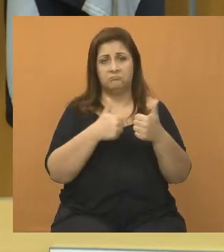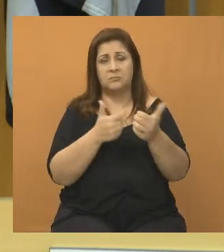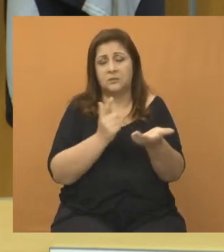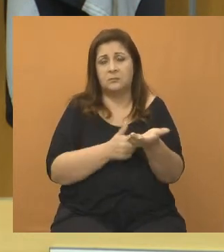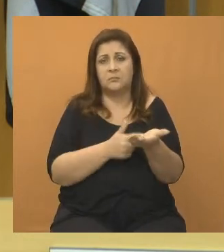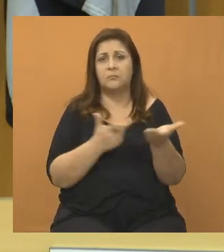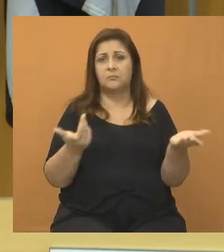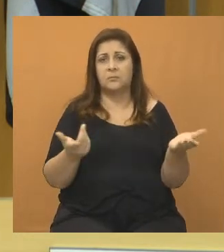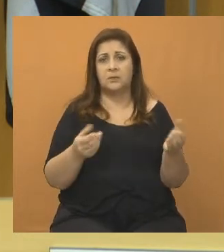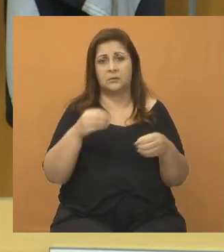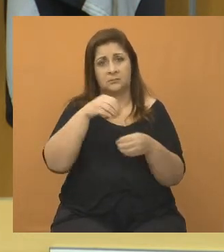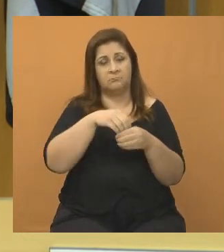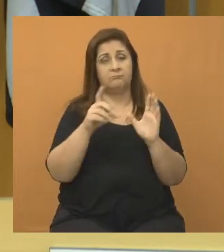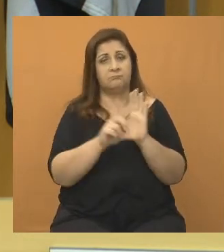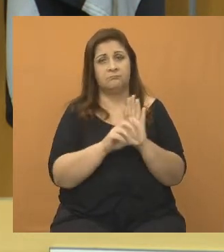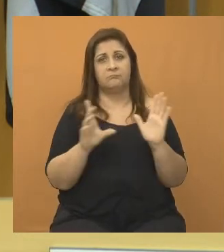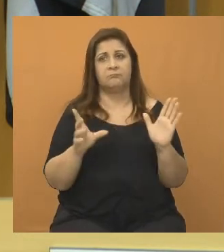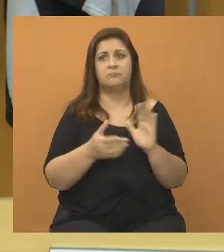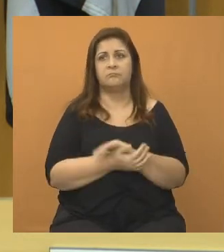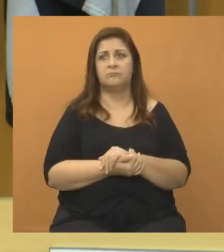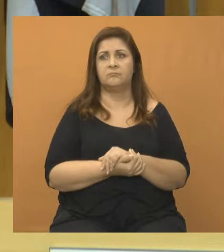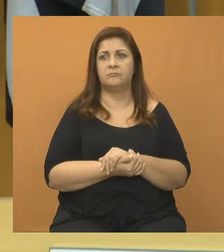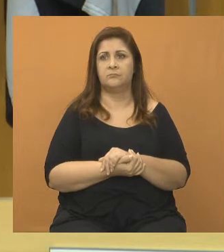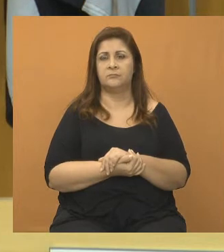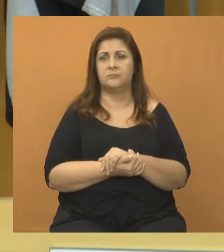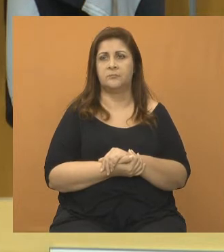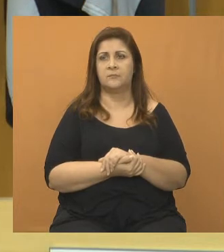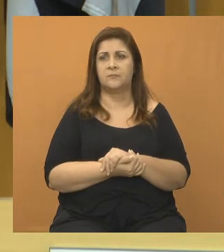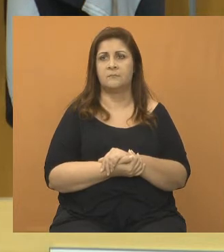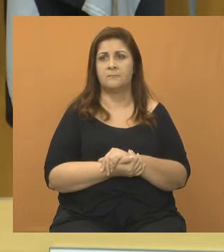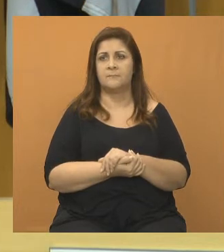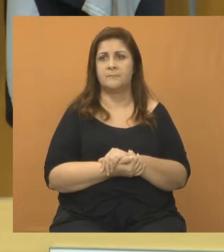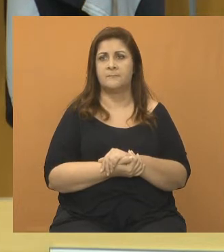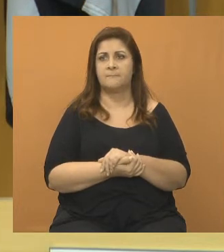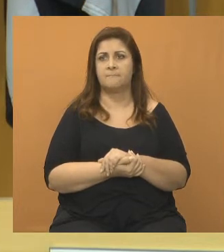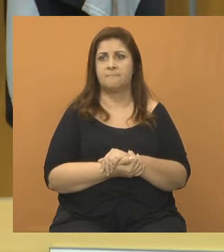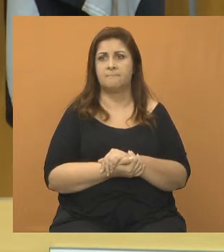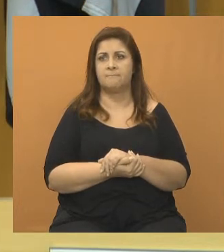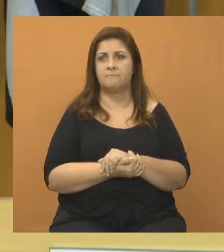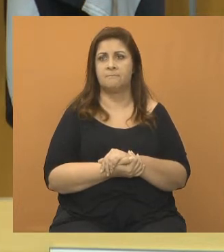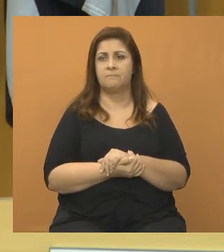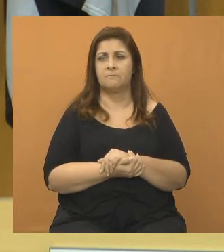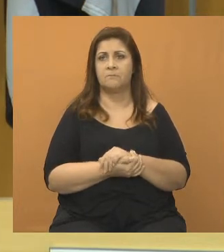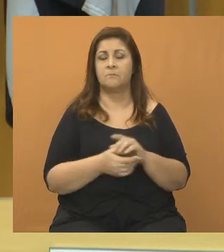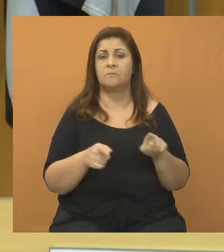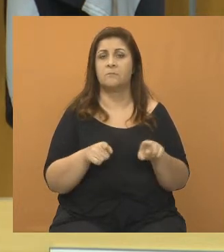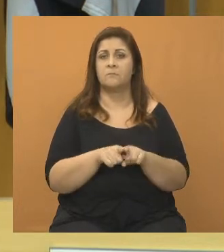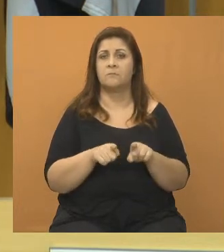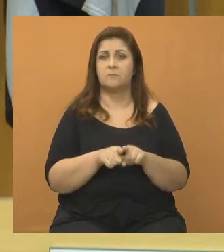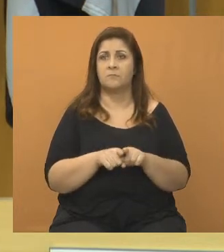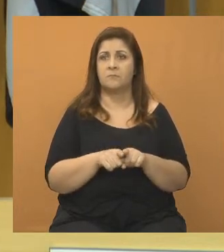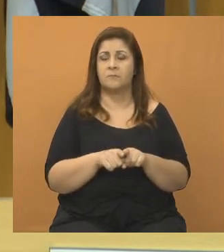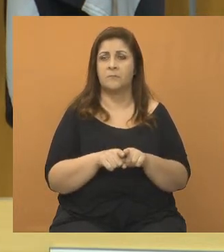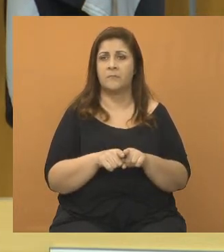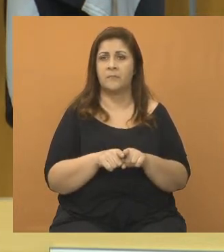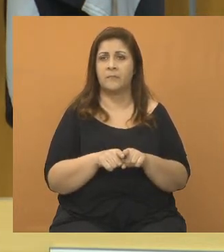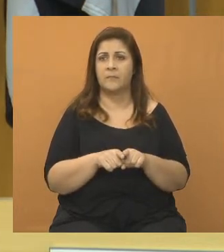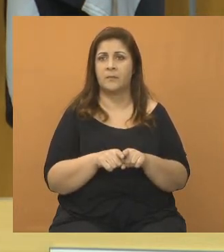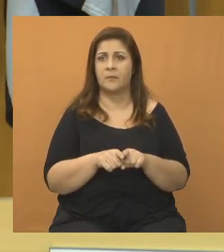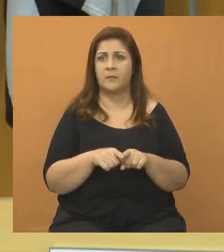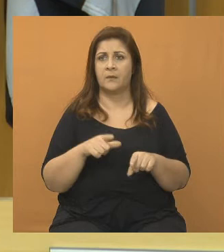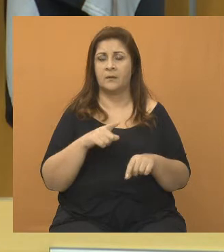gente tem que cumprir a legalidade contratual. E aqui a gente está, inclusive, aumentando o